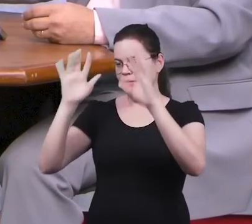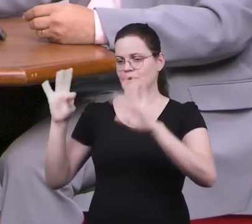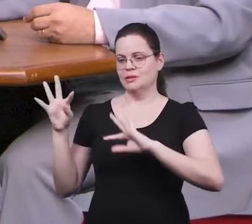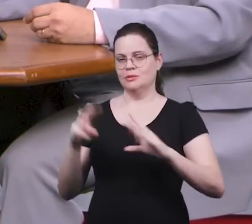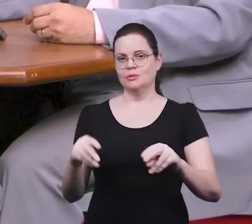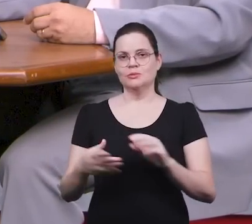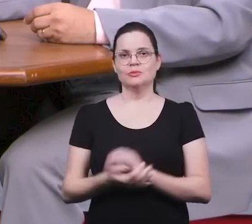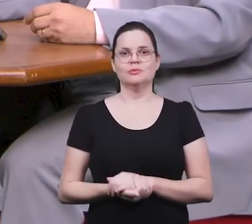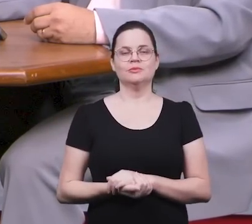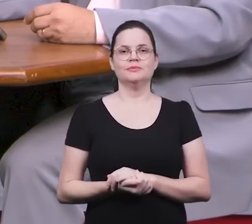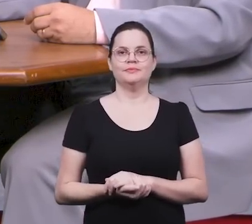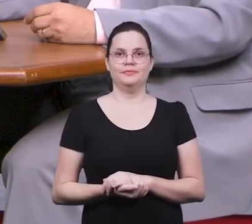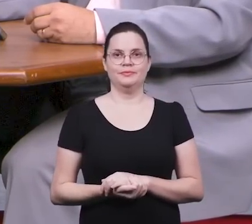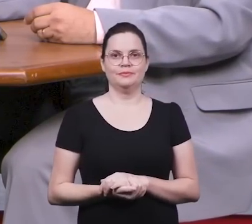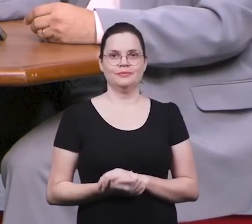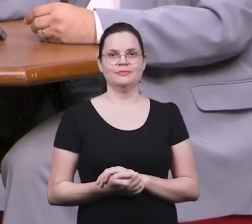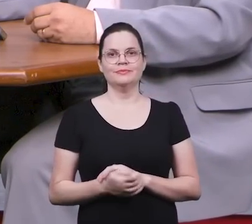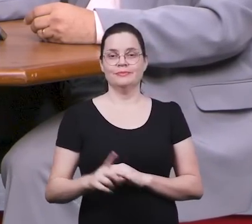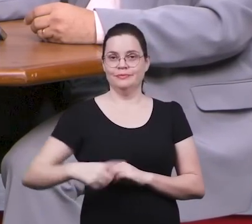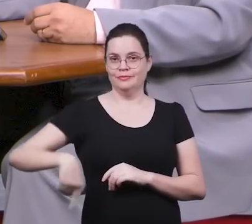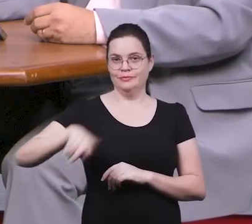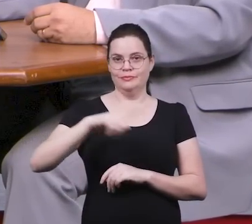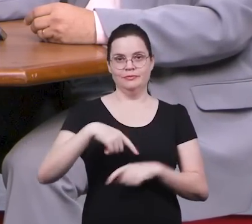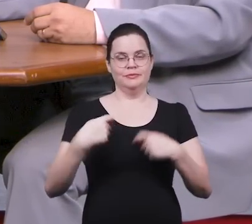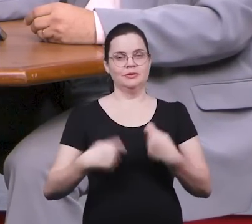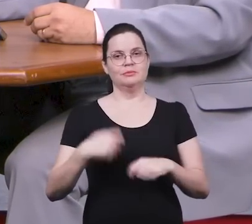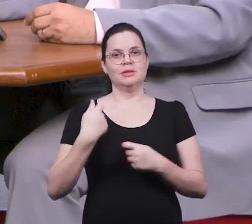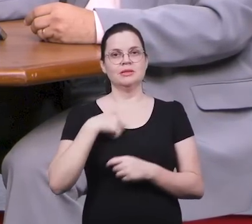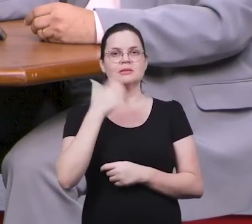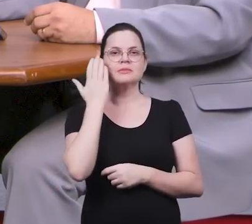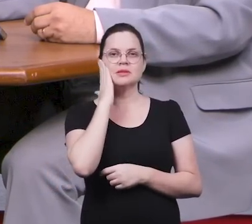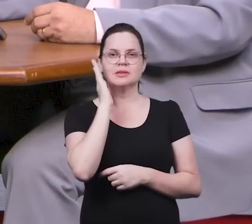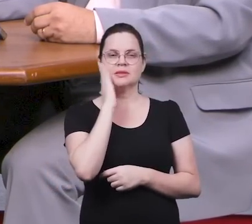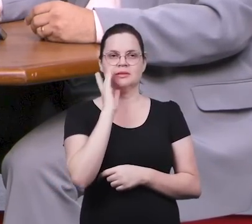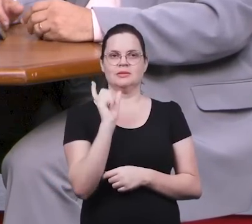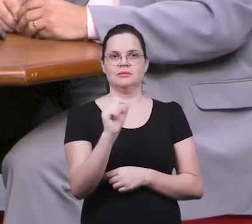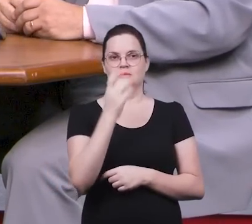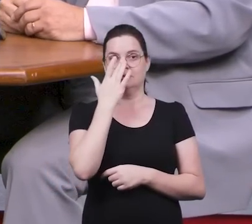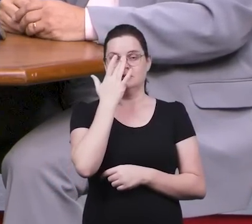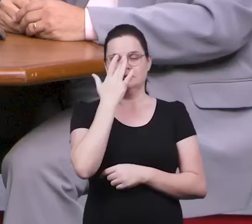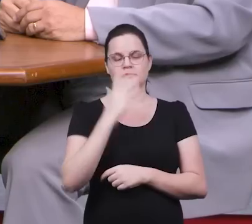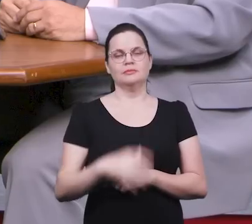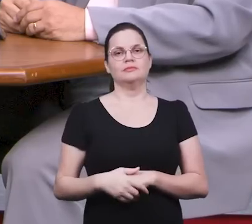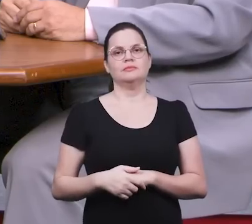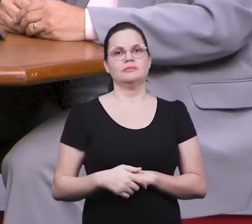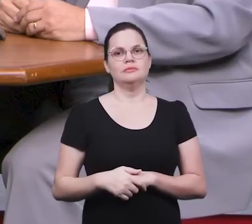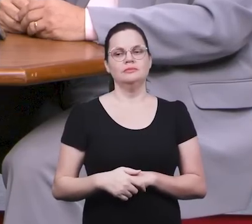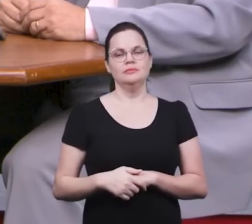da orientação do Senhor. Wallace, nós precisamos entender